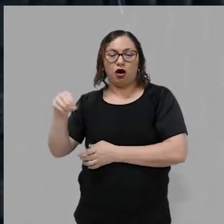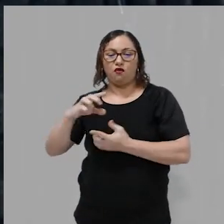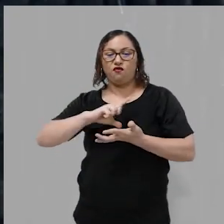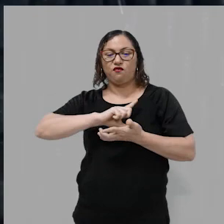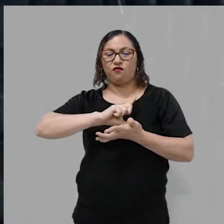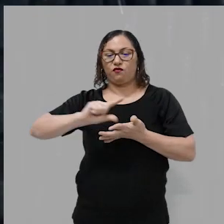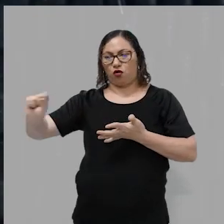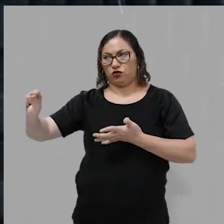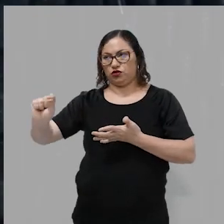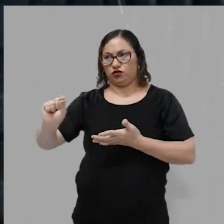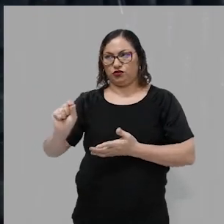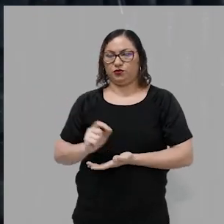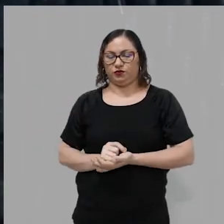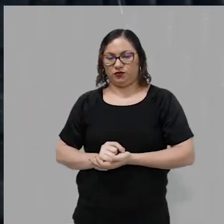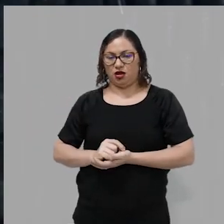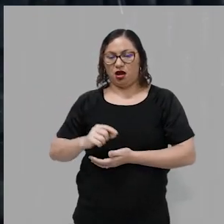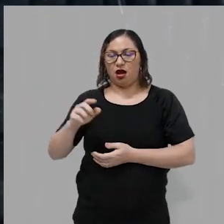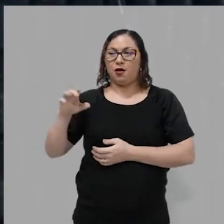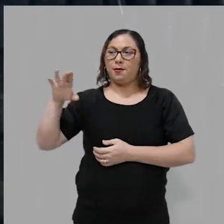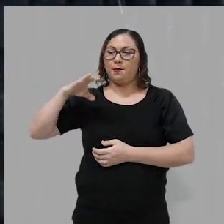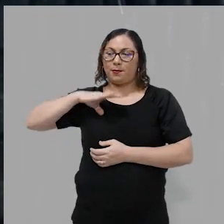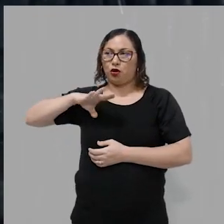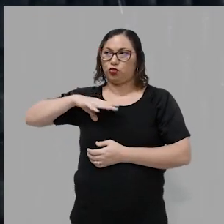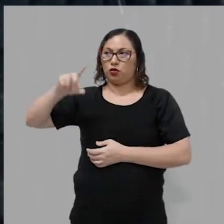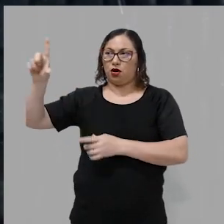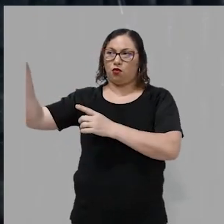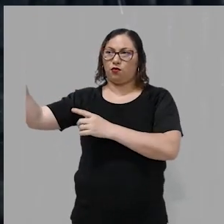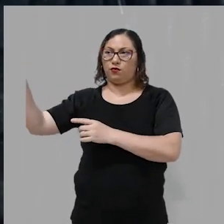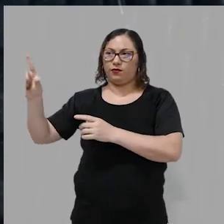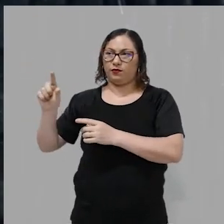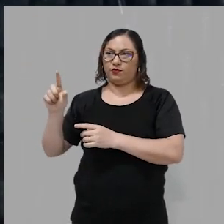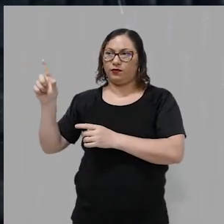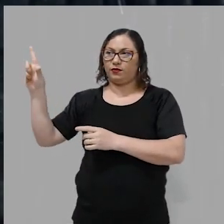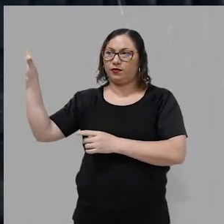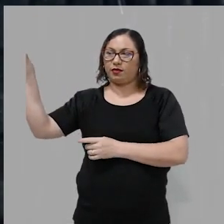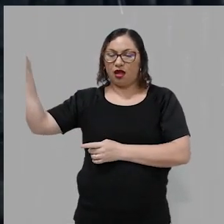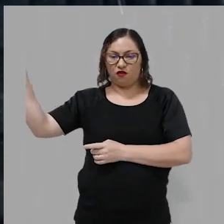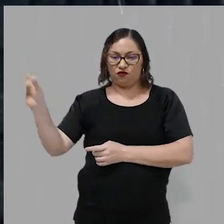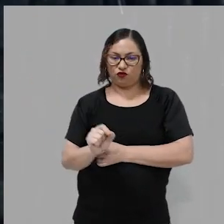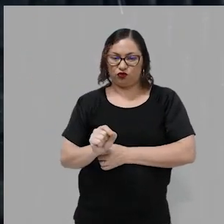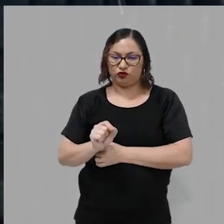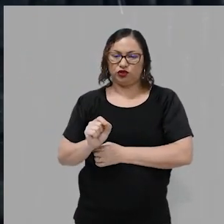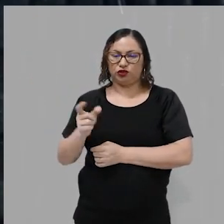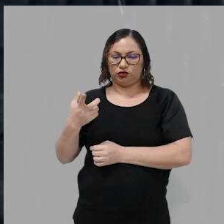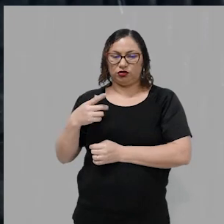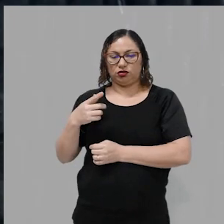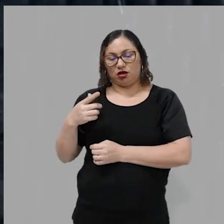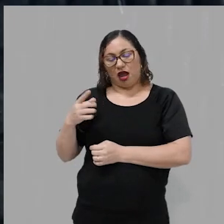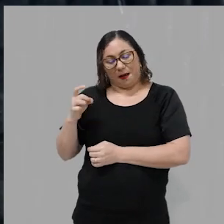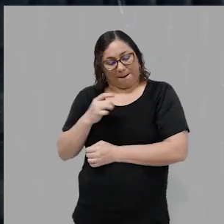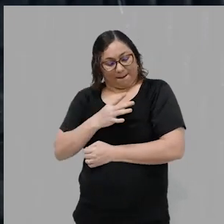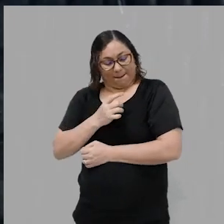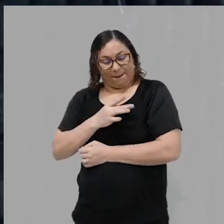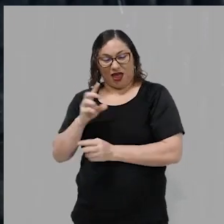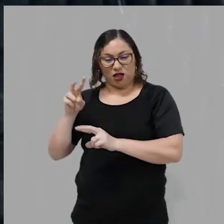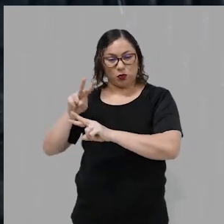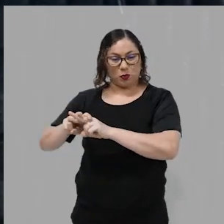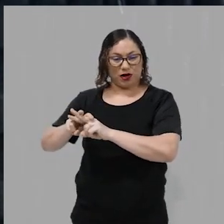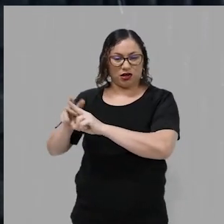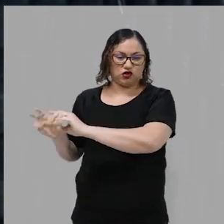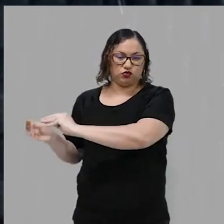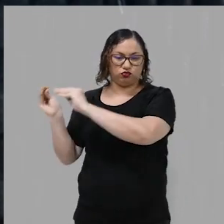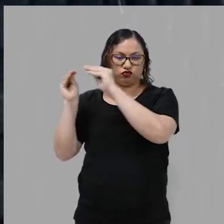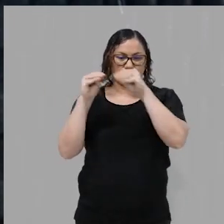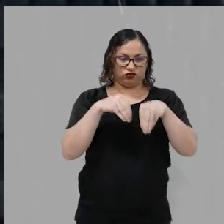fugido de Portugal. Me perdoe quem é português, mas a verdade foi essa. E com medo de ser preso, fugiu com a família real para